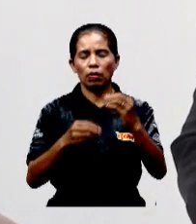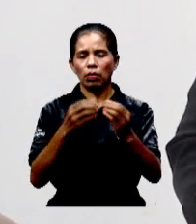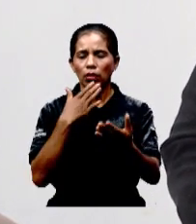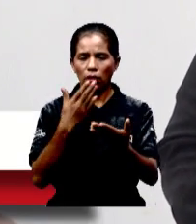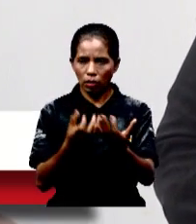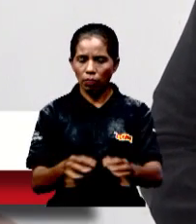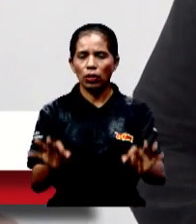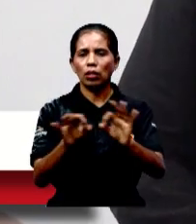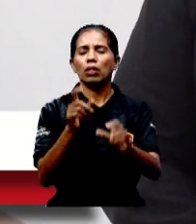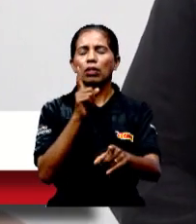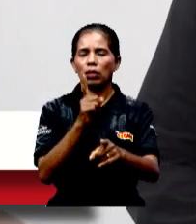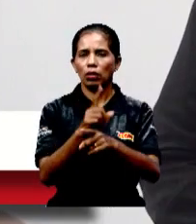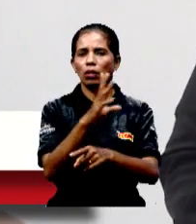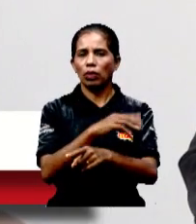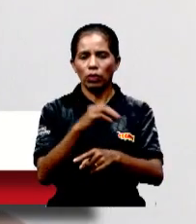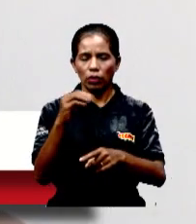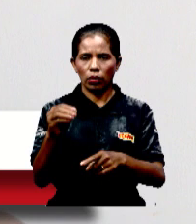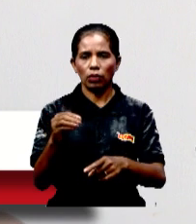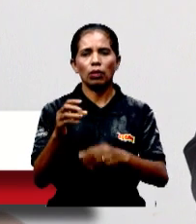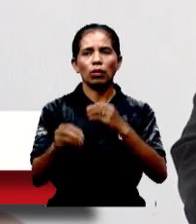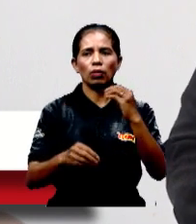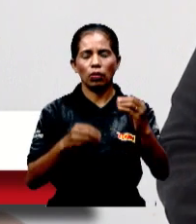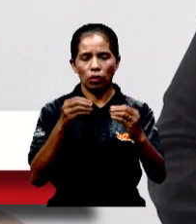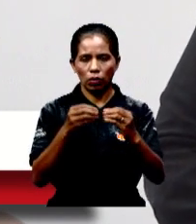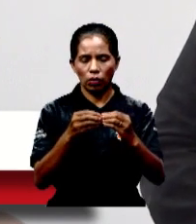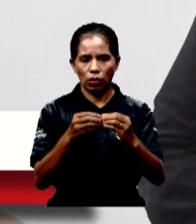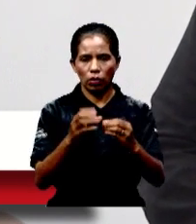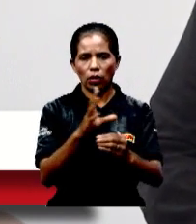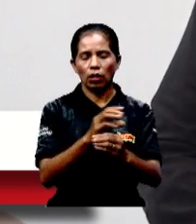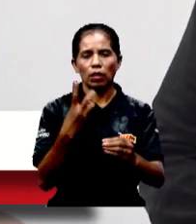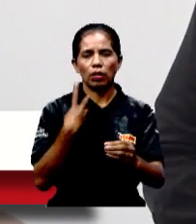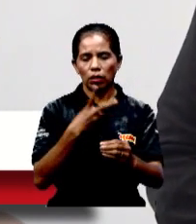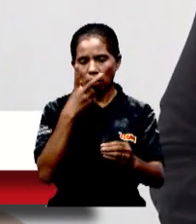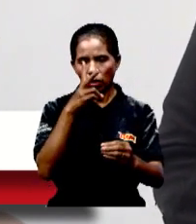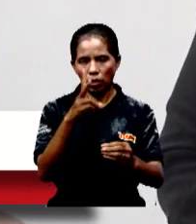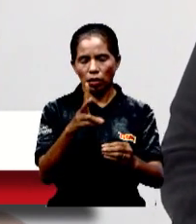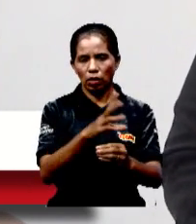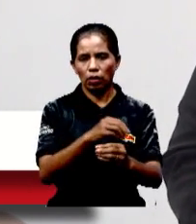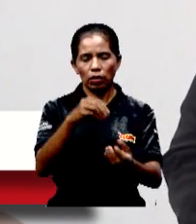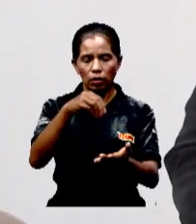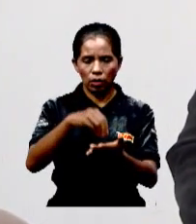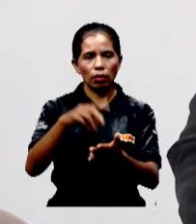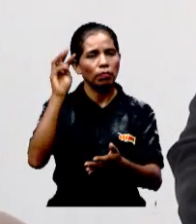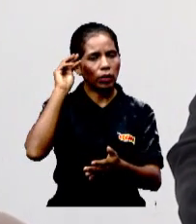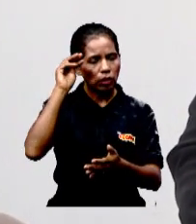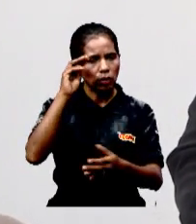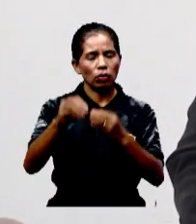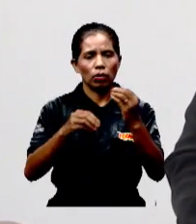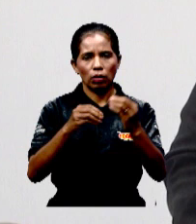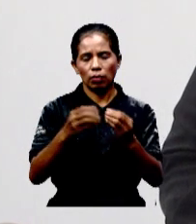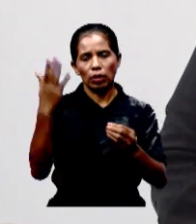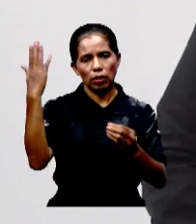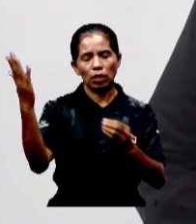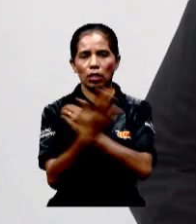importante de Tebes. Vamos a assunto impertinente, né, a discussão do primeiro-ministro, por a situação e